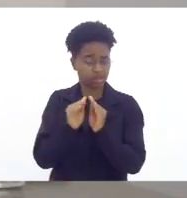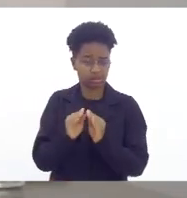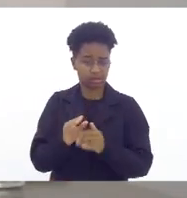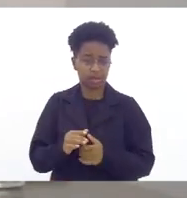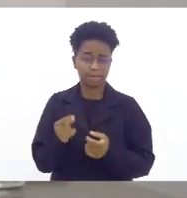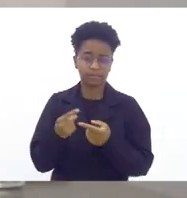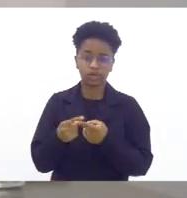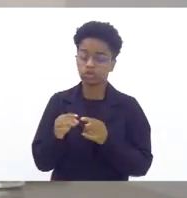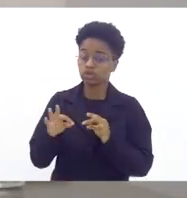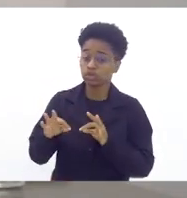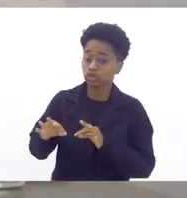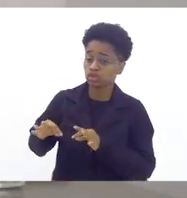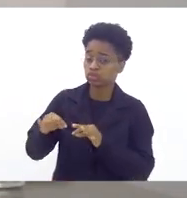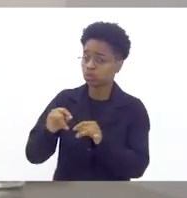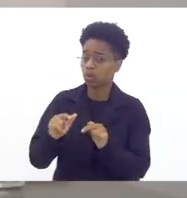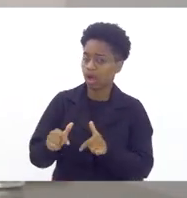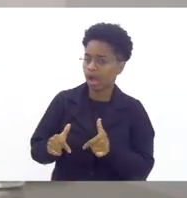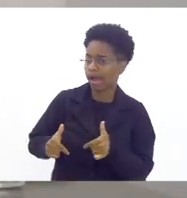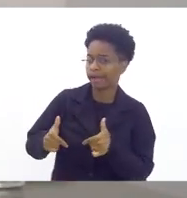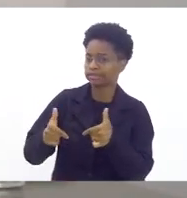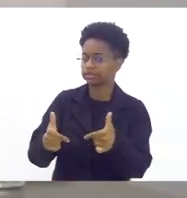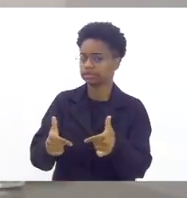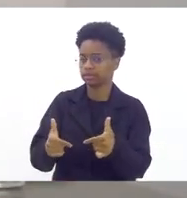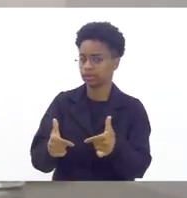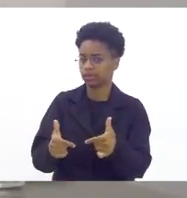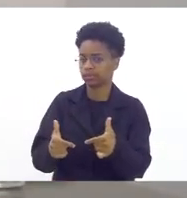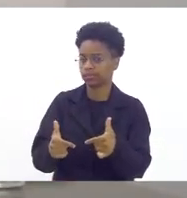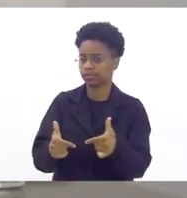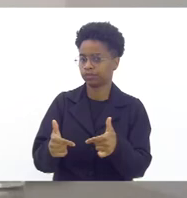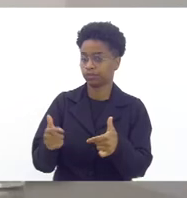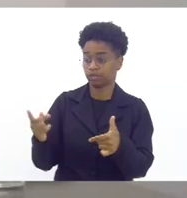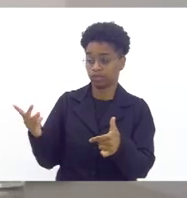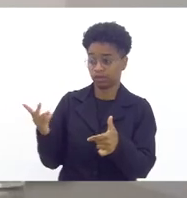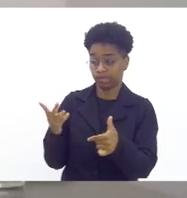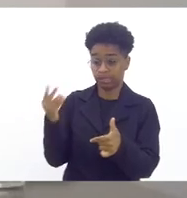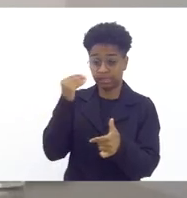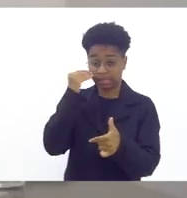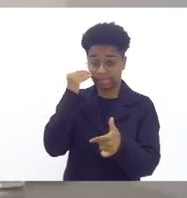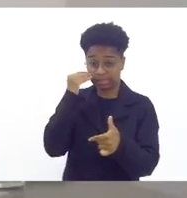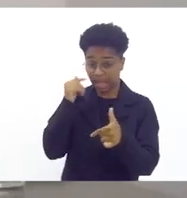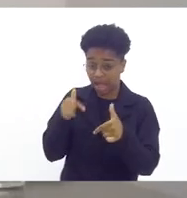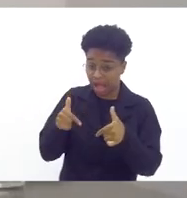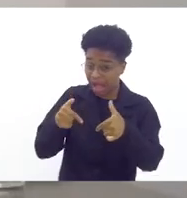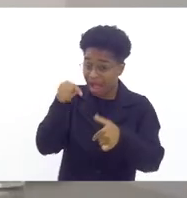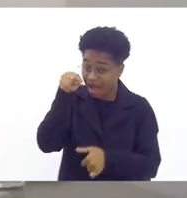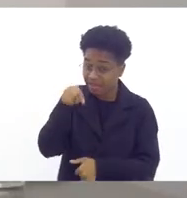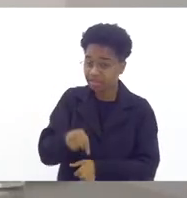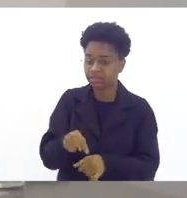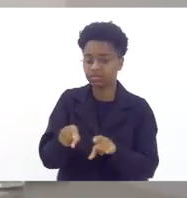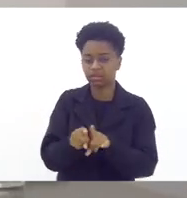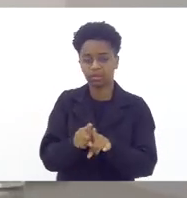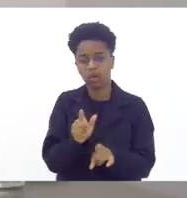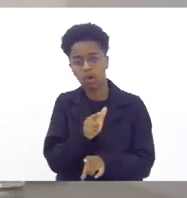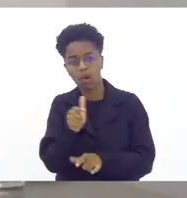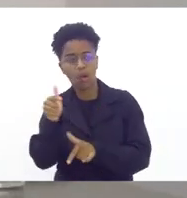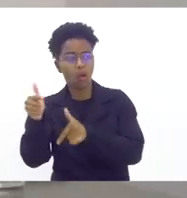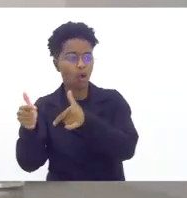José Mar, todas as iniciativas, Mink, que vocês adotarem aqui outros deputados,